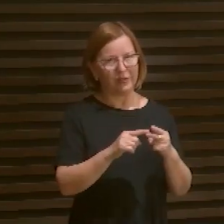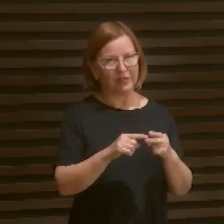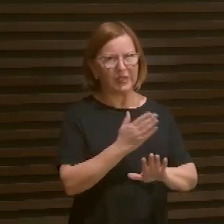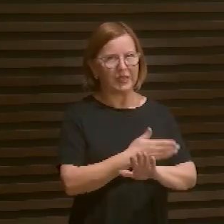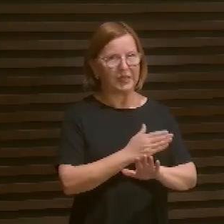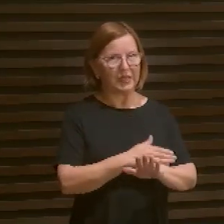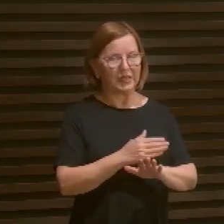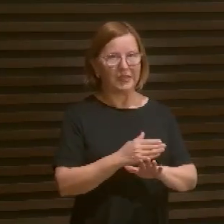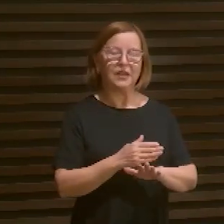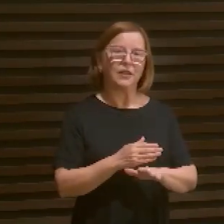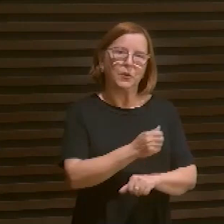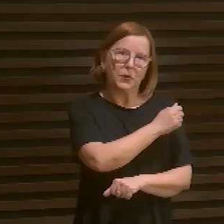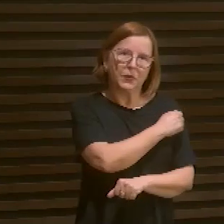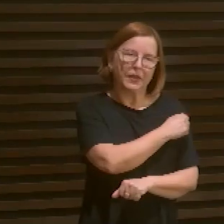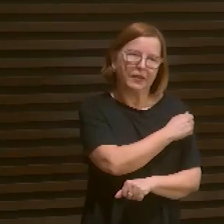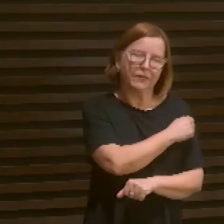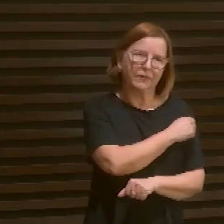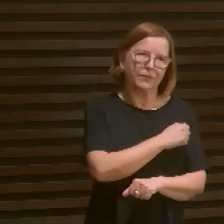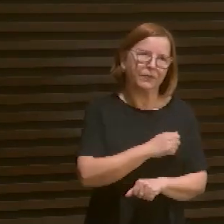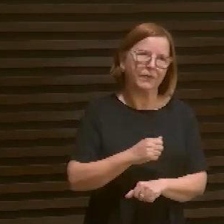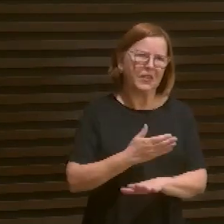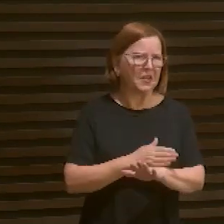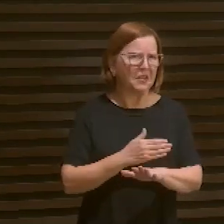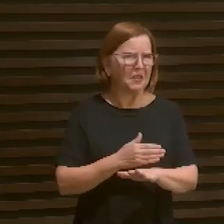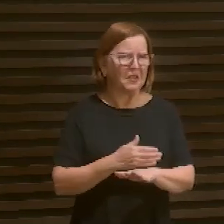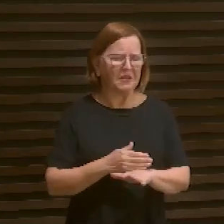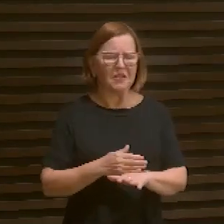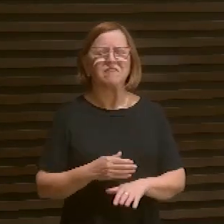2 tempos, treinaram bem.